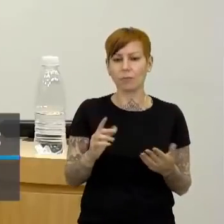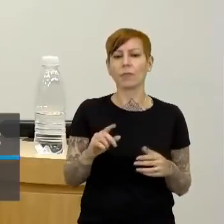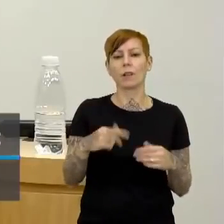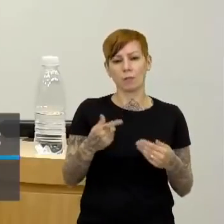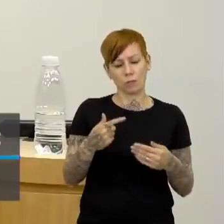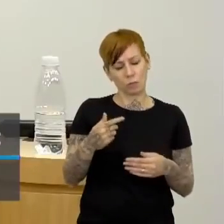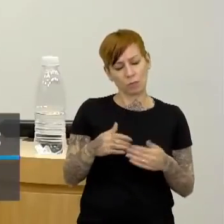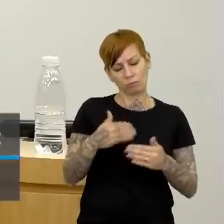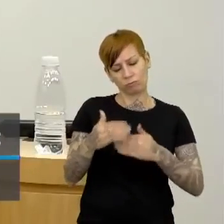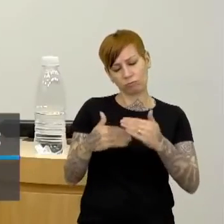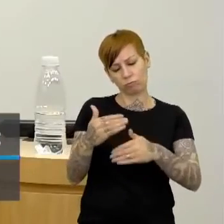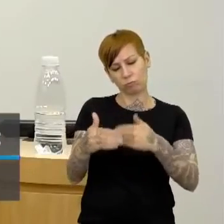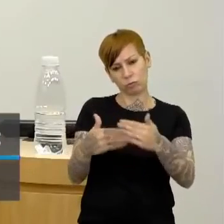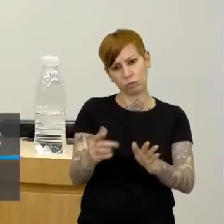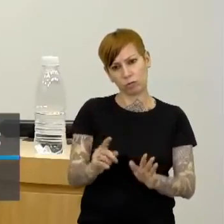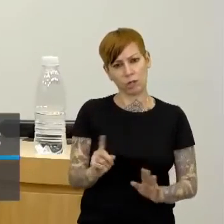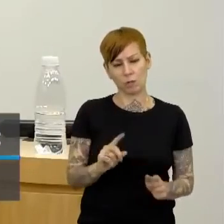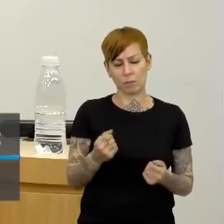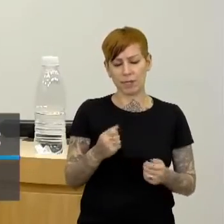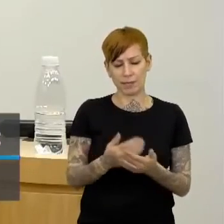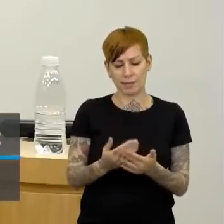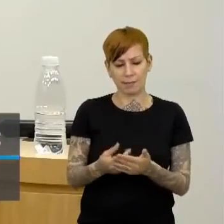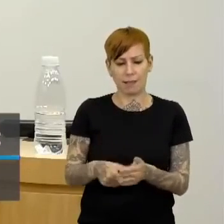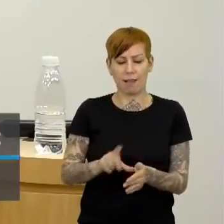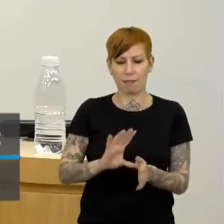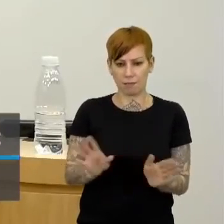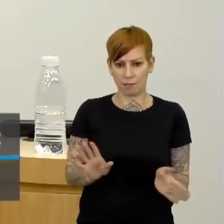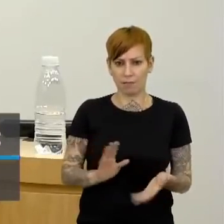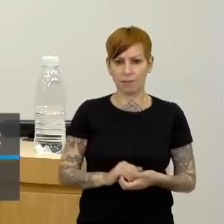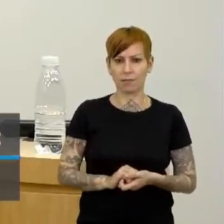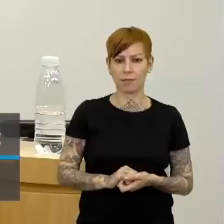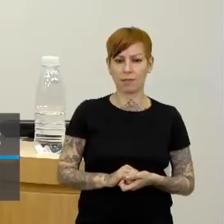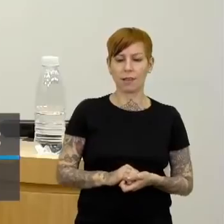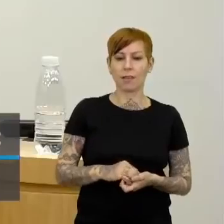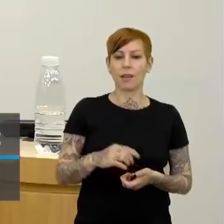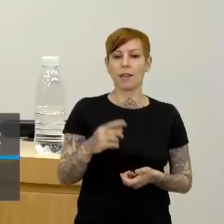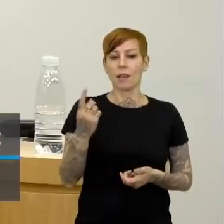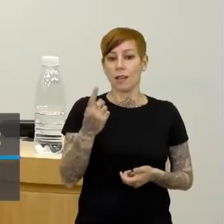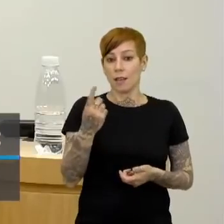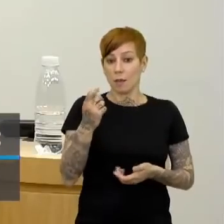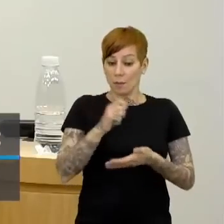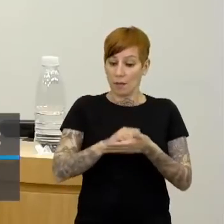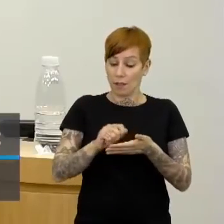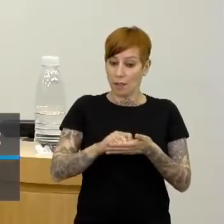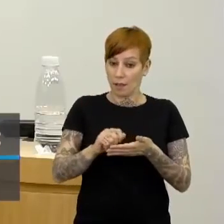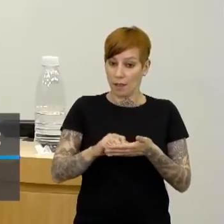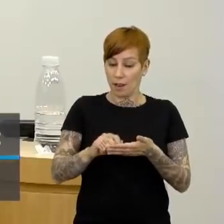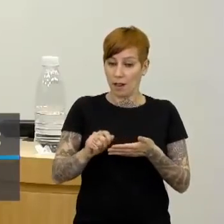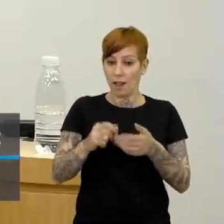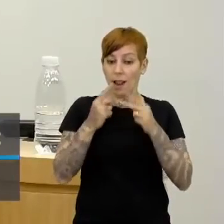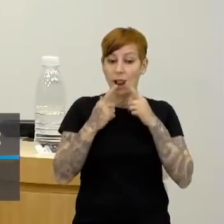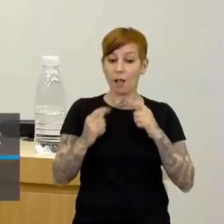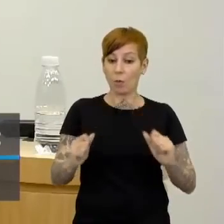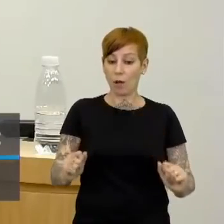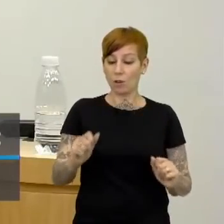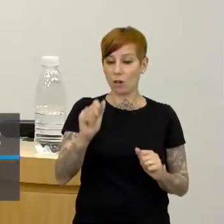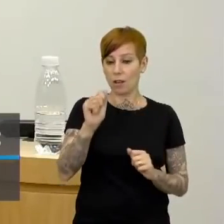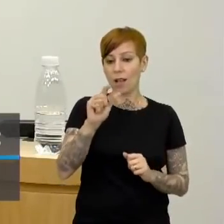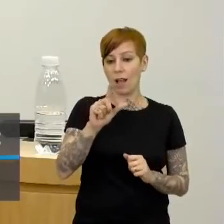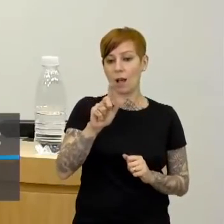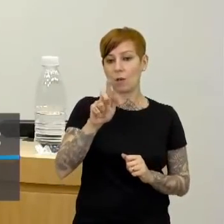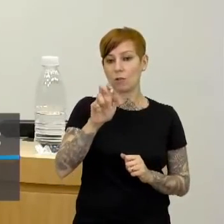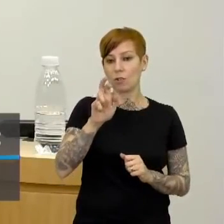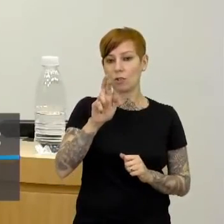conduzir o resto da aula sem fazer essas duas aulas Tá certo então as primeiras língua a fábrica tá gravado aí basta você